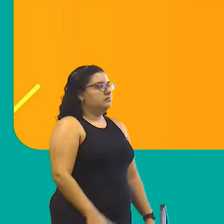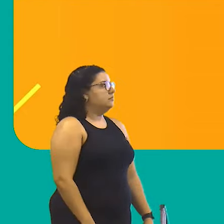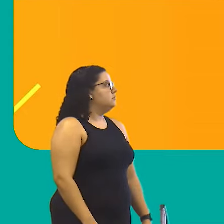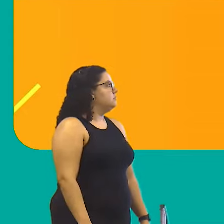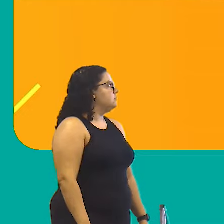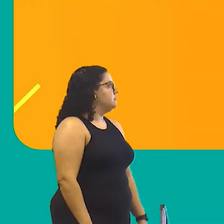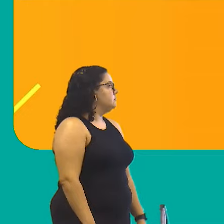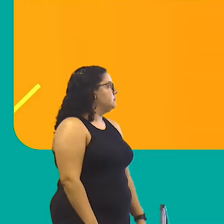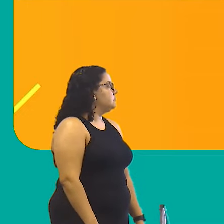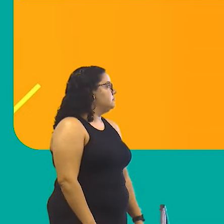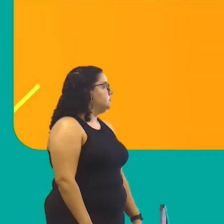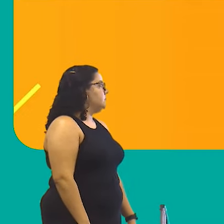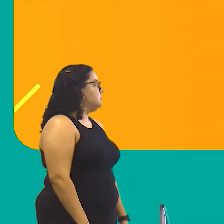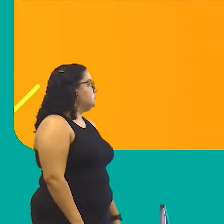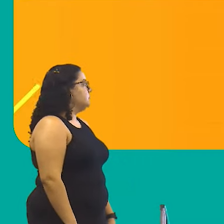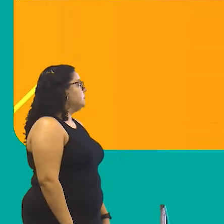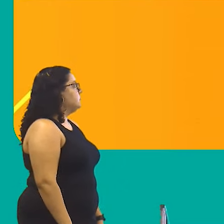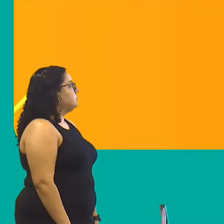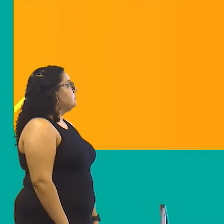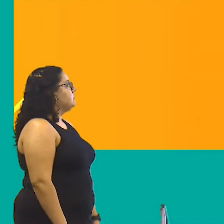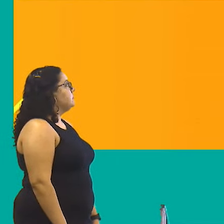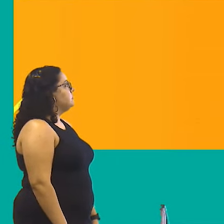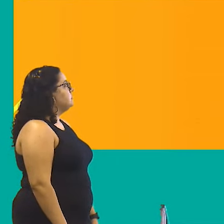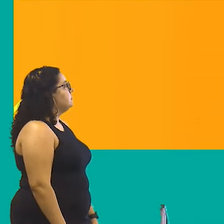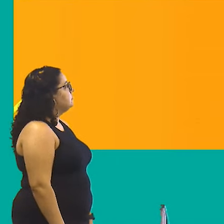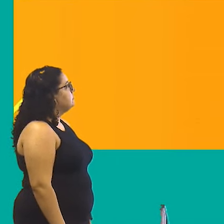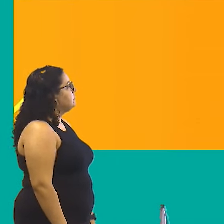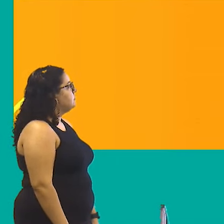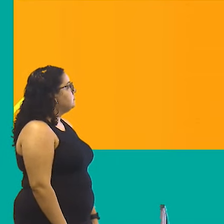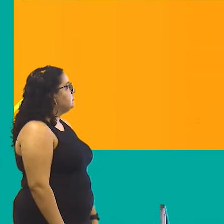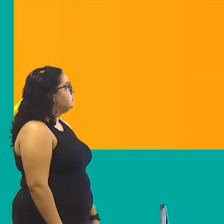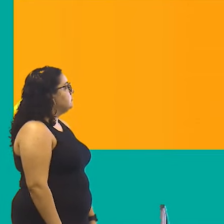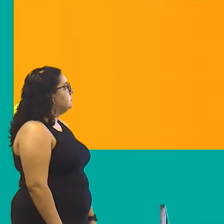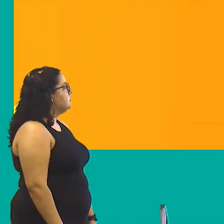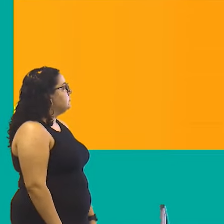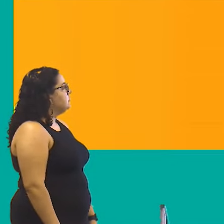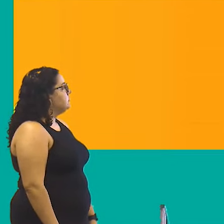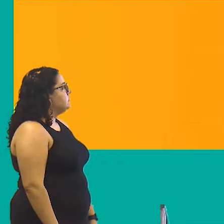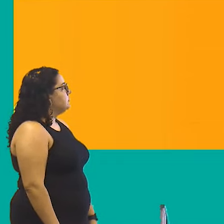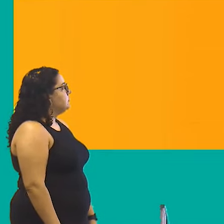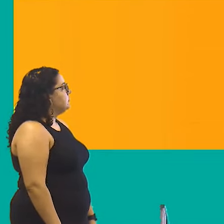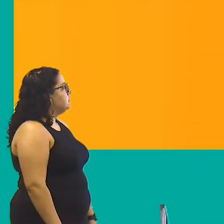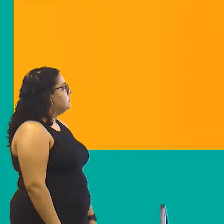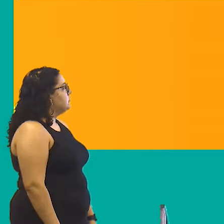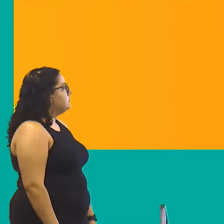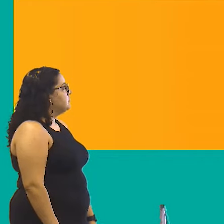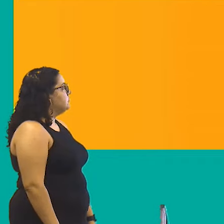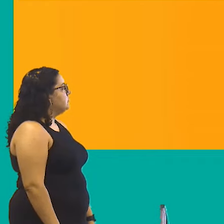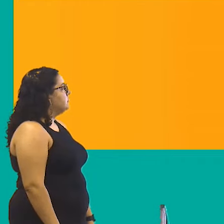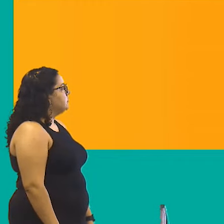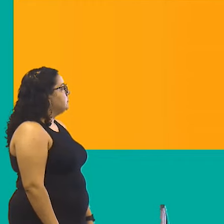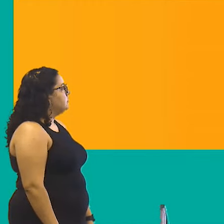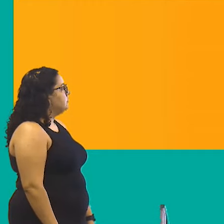Forte candidato. Será que tem algum outro assim? Ó, cheguei aqui. Ixi, tem dois